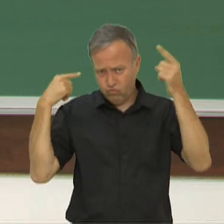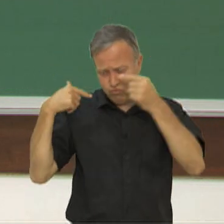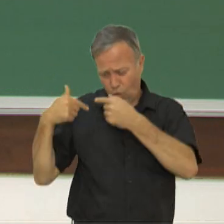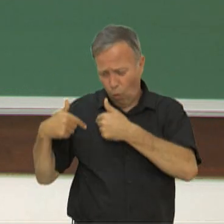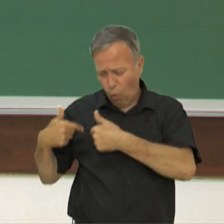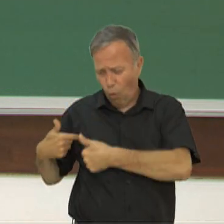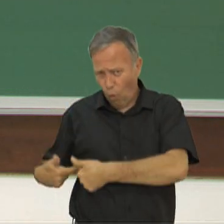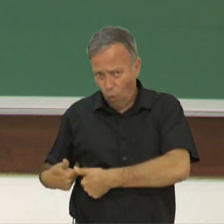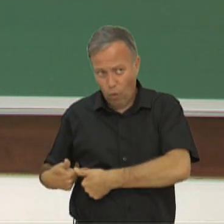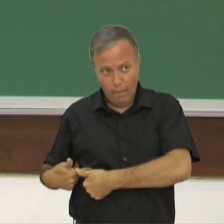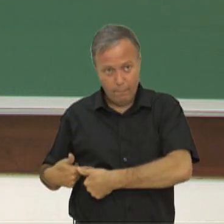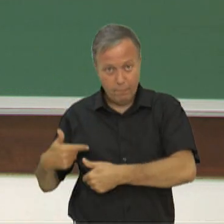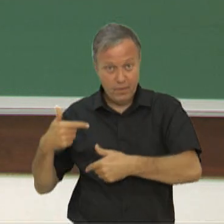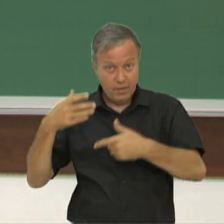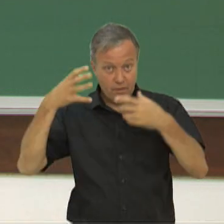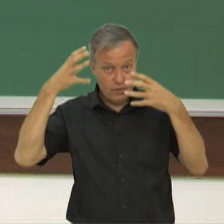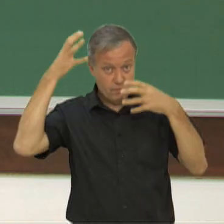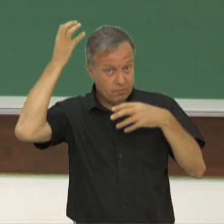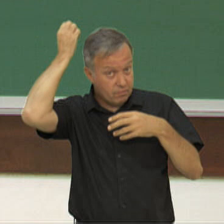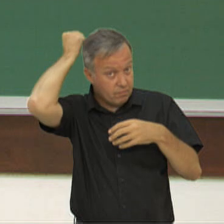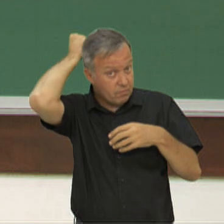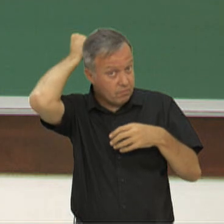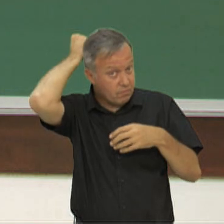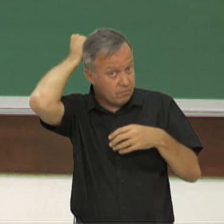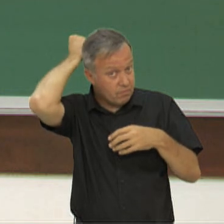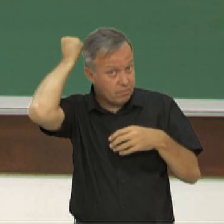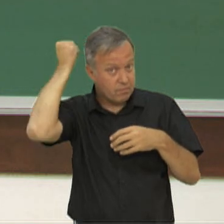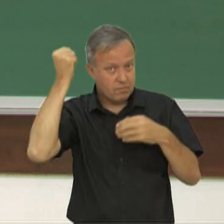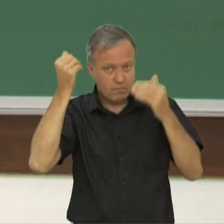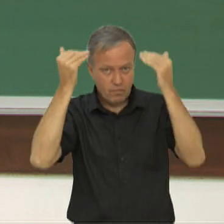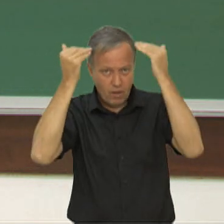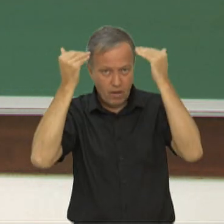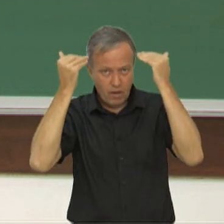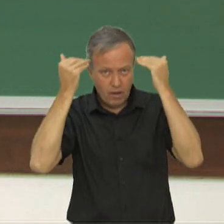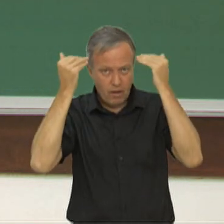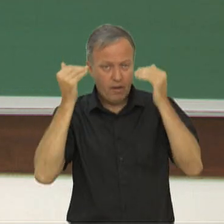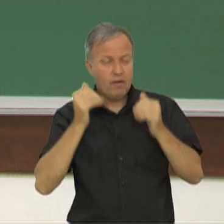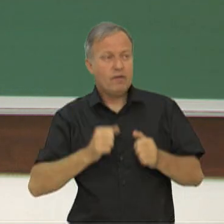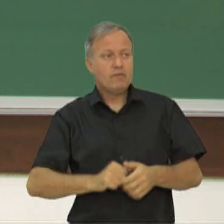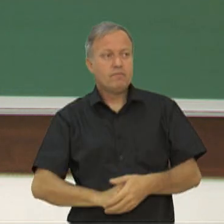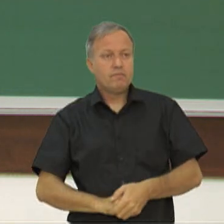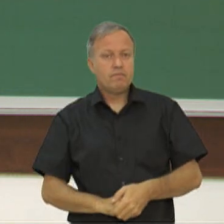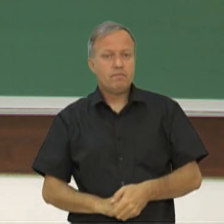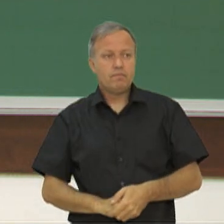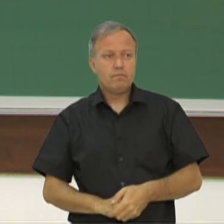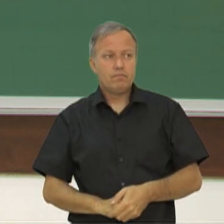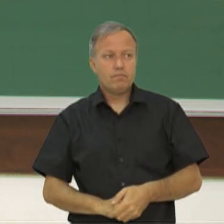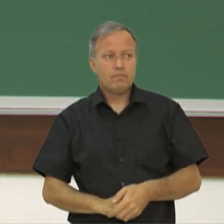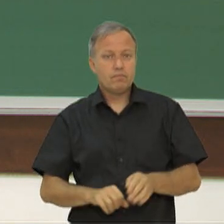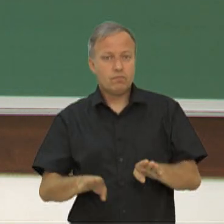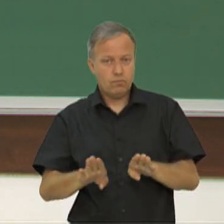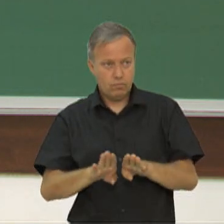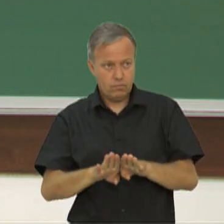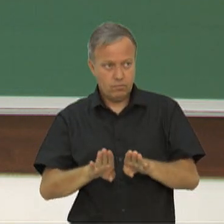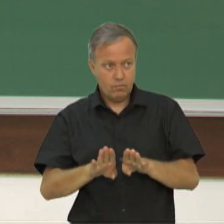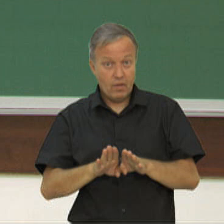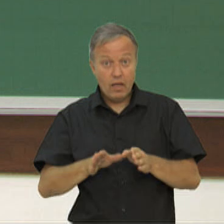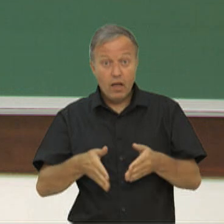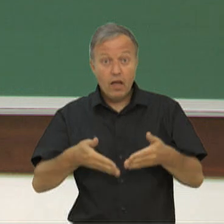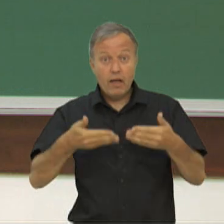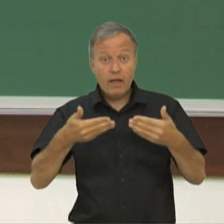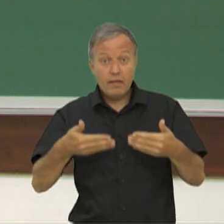né? Então, os cabelos já estavam aparecendo mais, sendo um pouquinho mais presos, né? E dando mais leveza